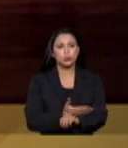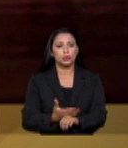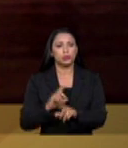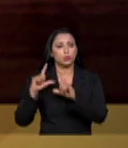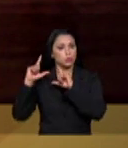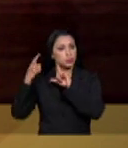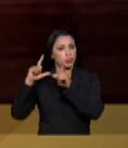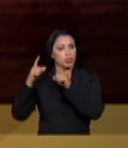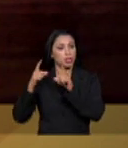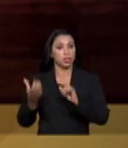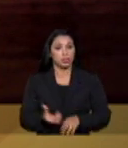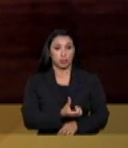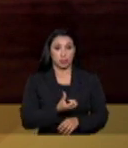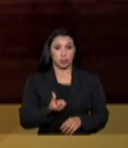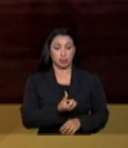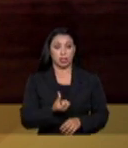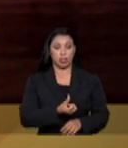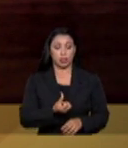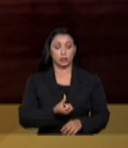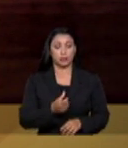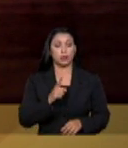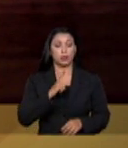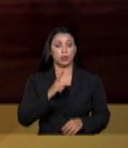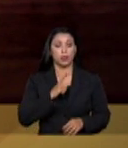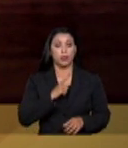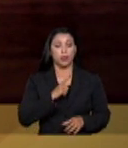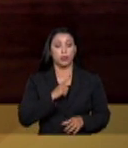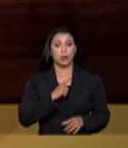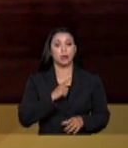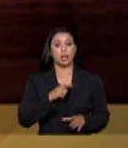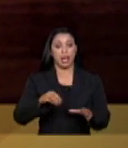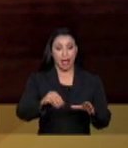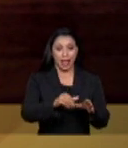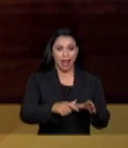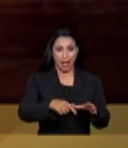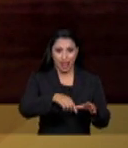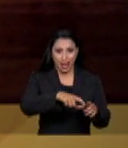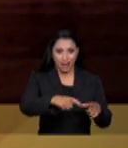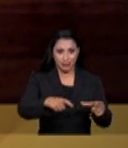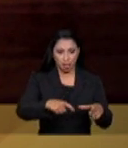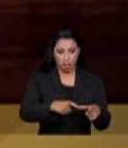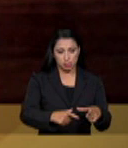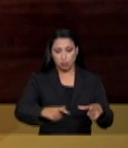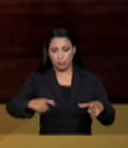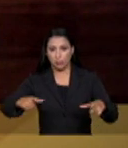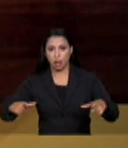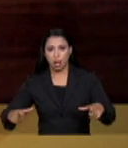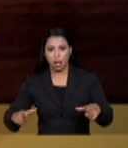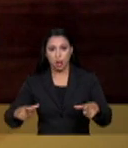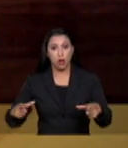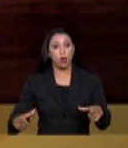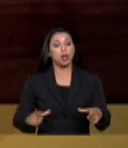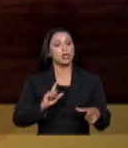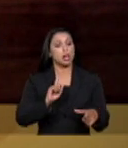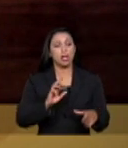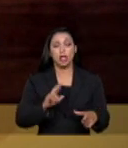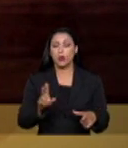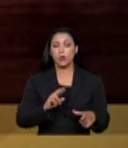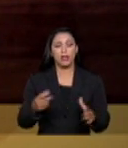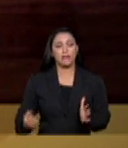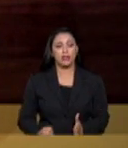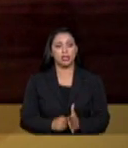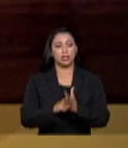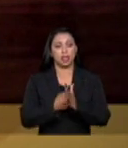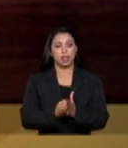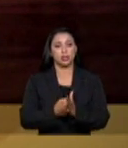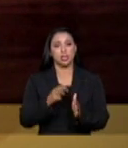tradições o redimensionamento da terra indígena não é verdade em caso de descumprimento dos